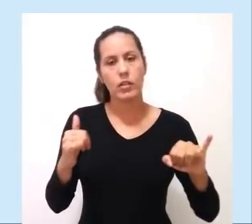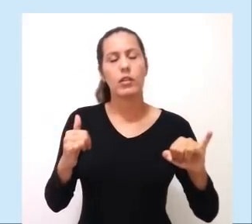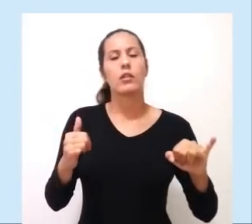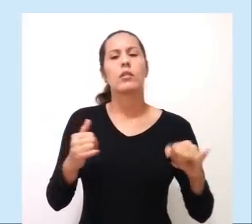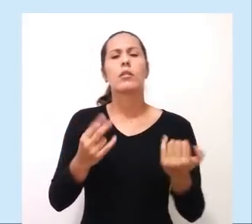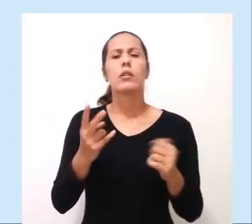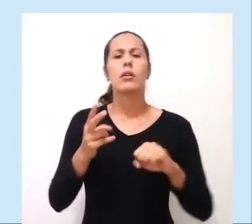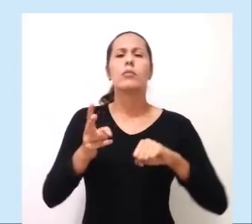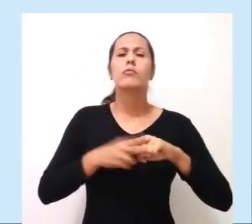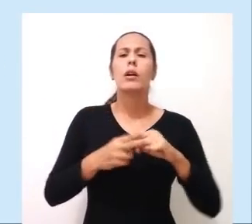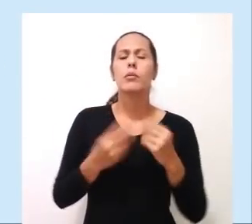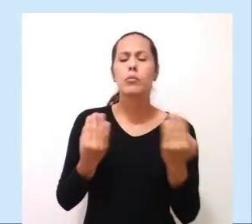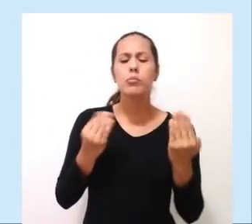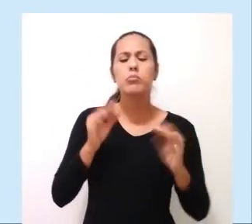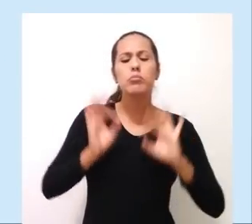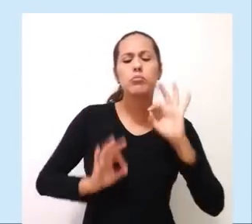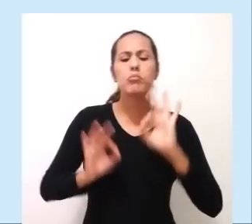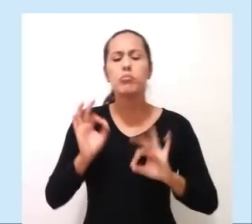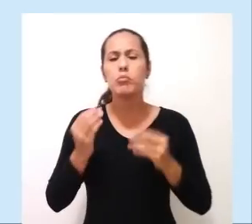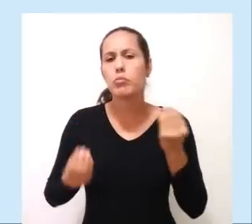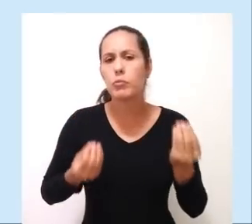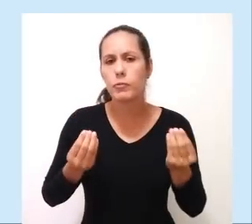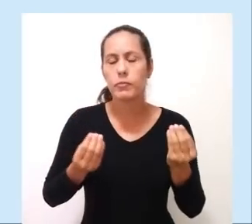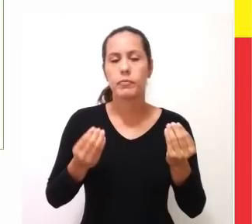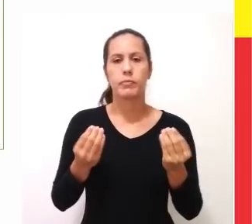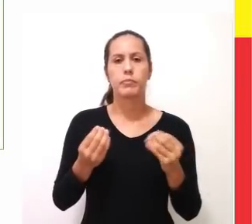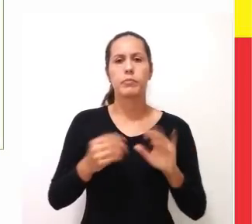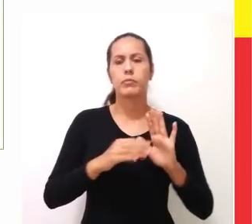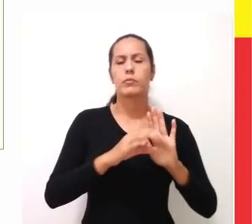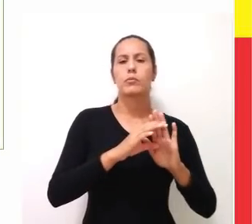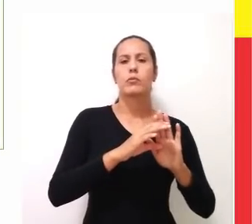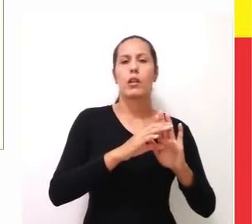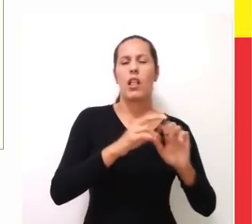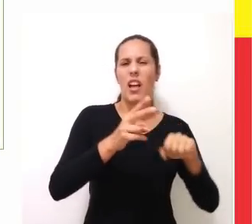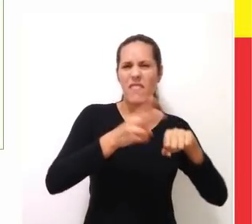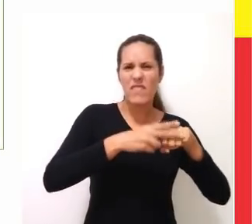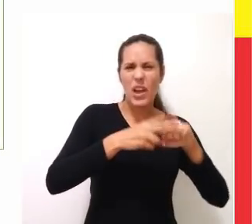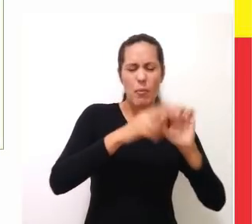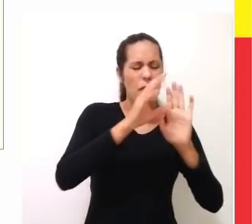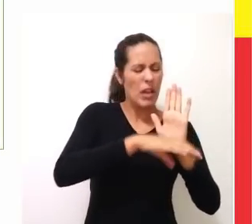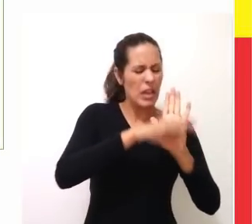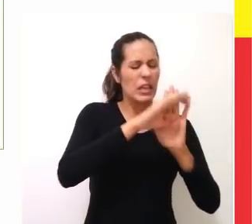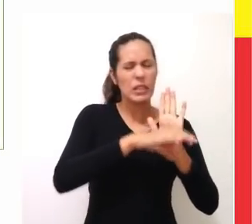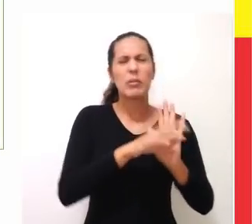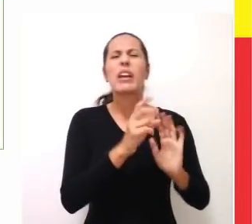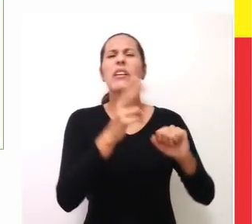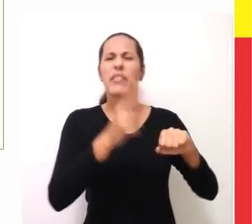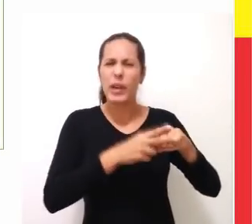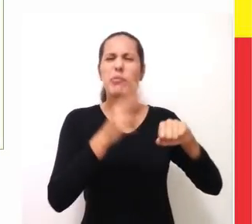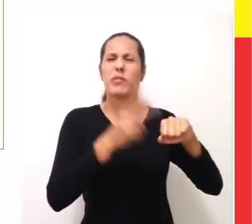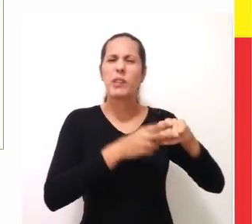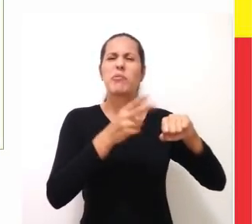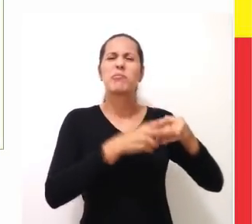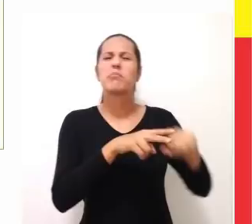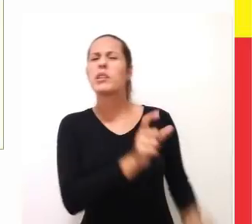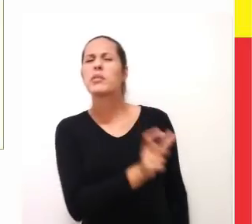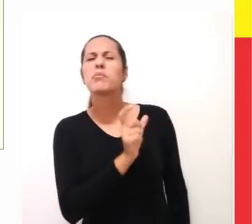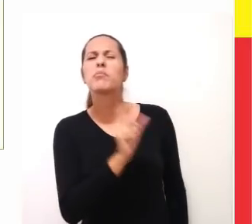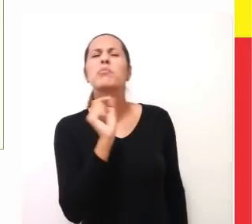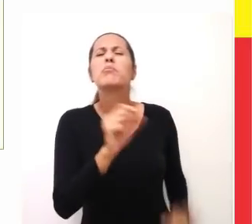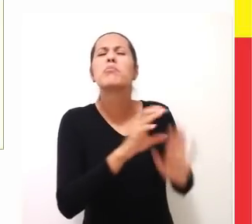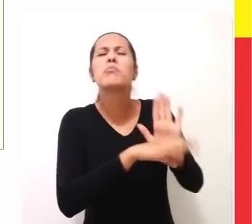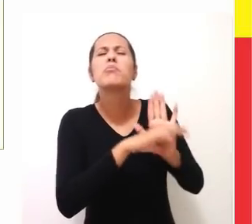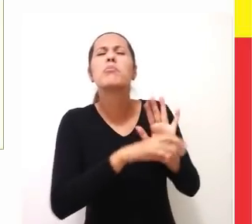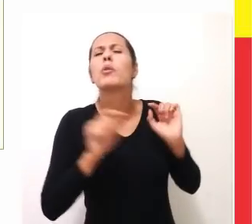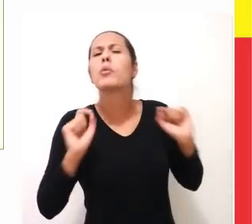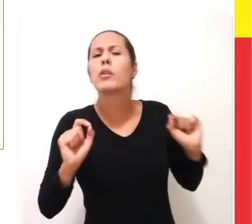o verbo, como usar o verbo na notícia. O conceito de verbo. Eu estou falando tanto aqui de verbo, mas qual é o